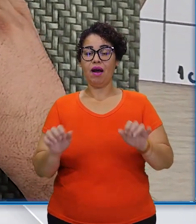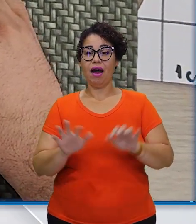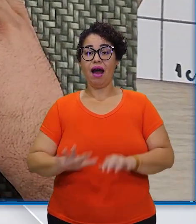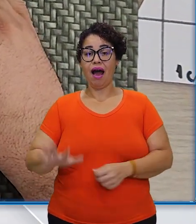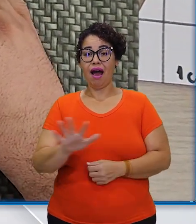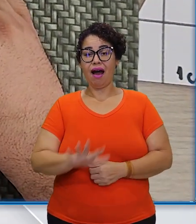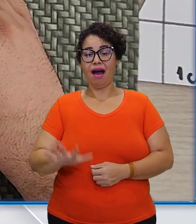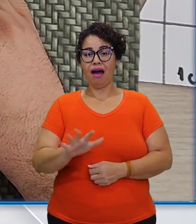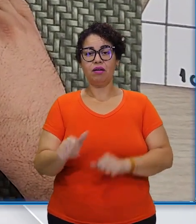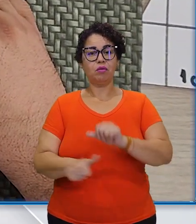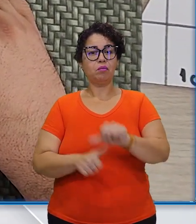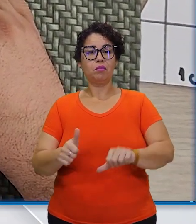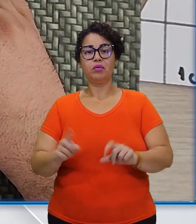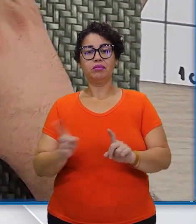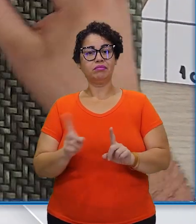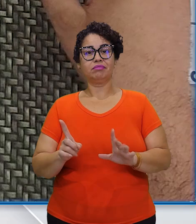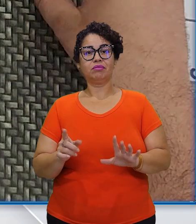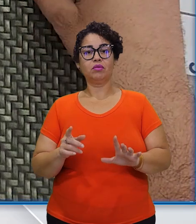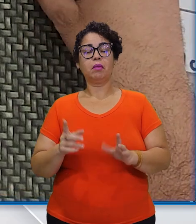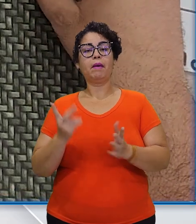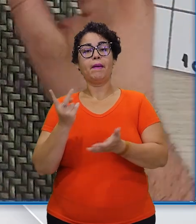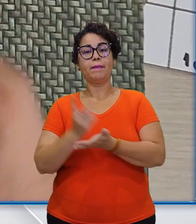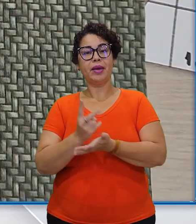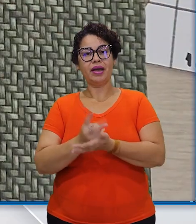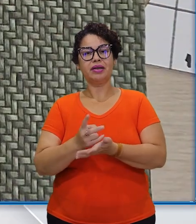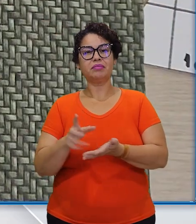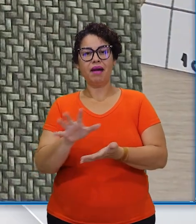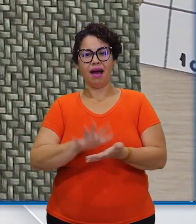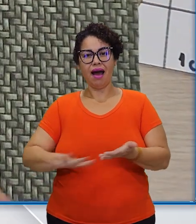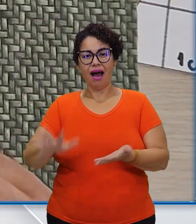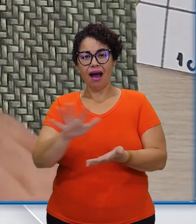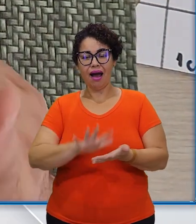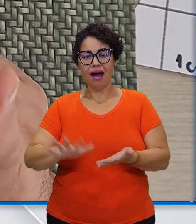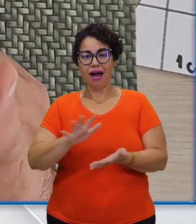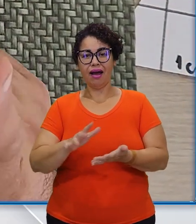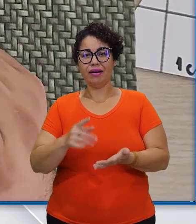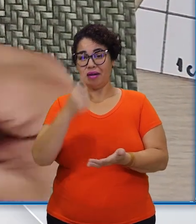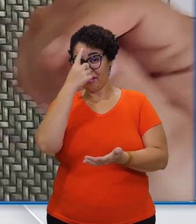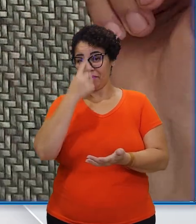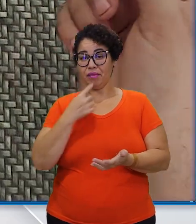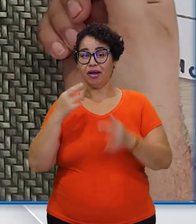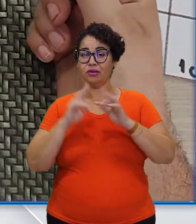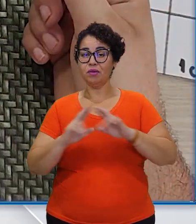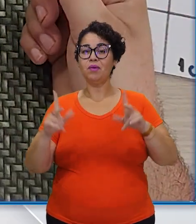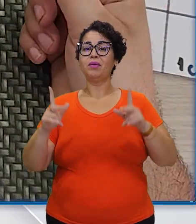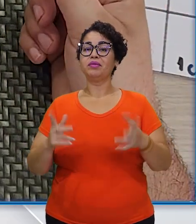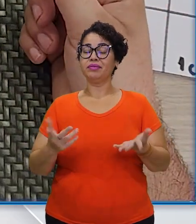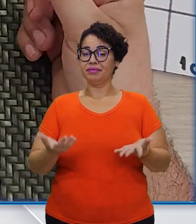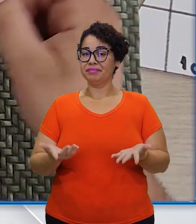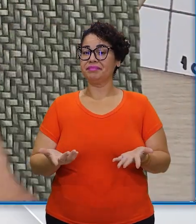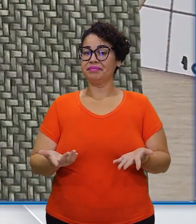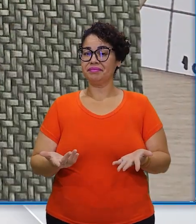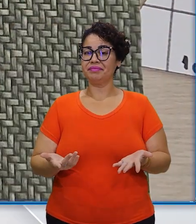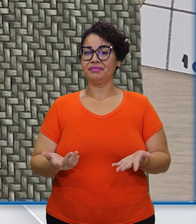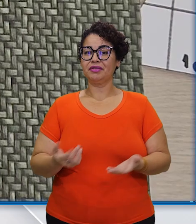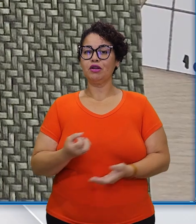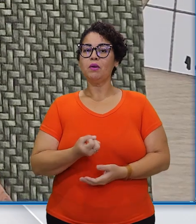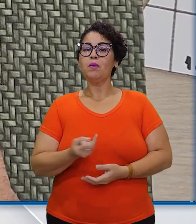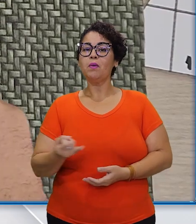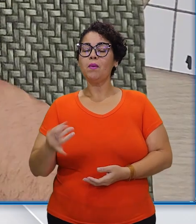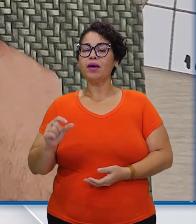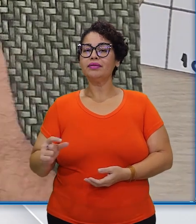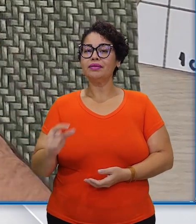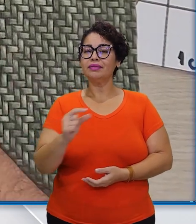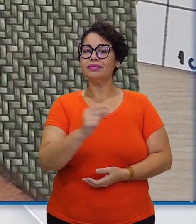área desta figura não mudou. Eu criei uma figura nova, mas ela tem a mesma área que o paralelogramo possuía. E quantos